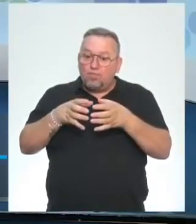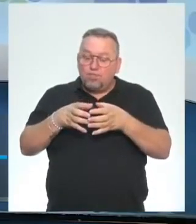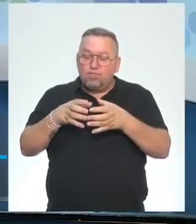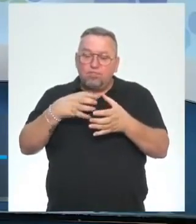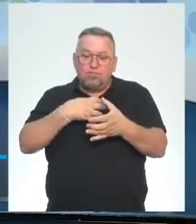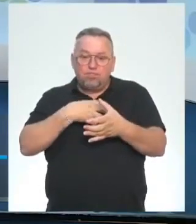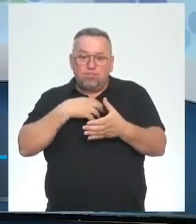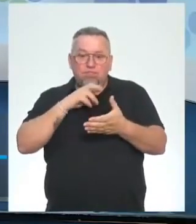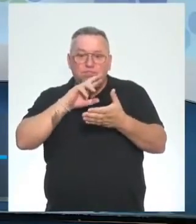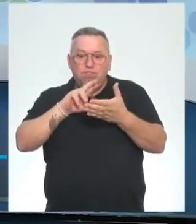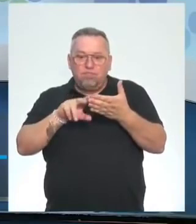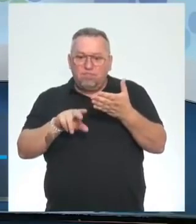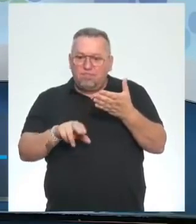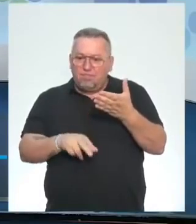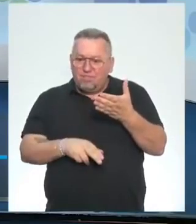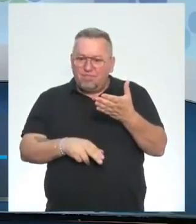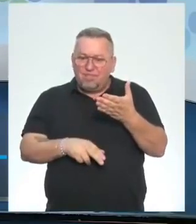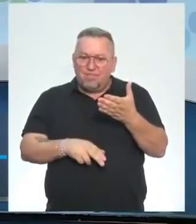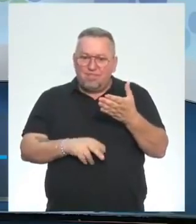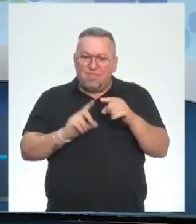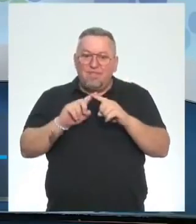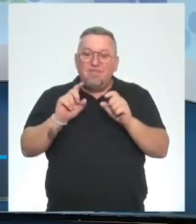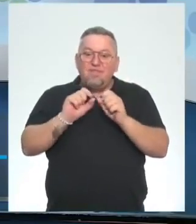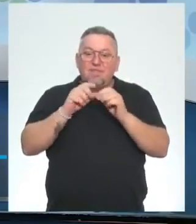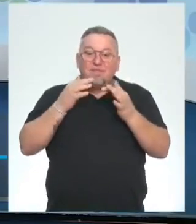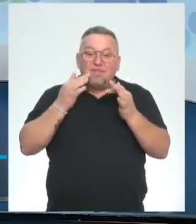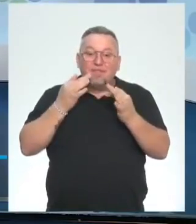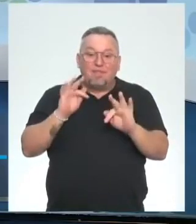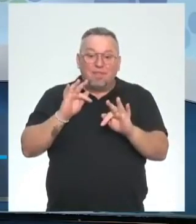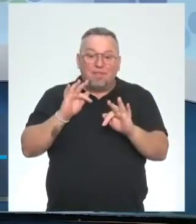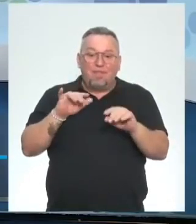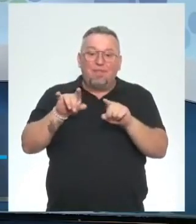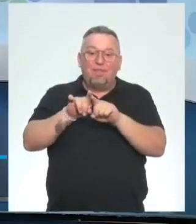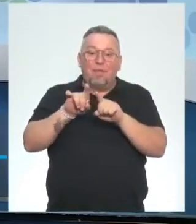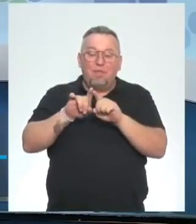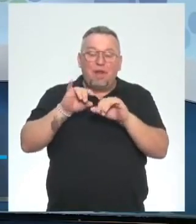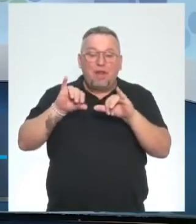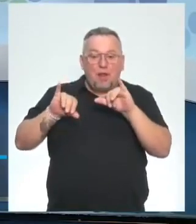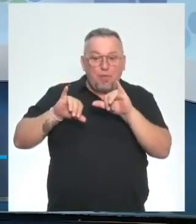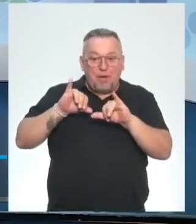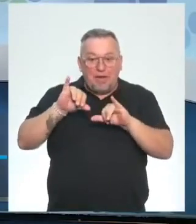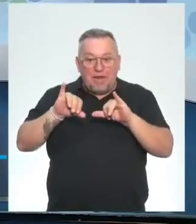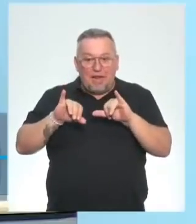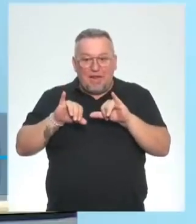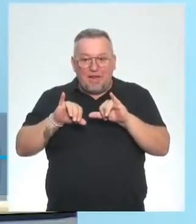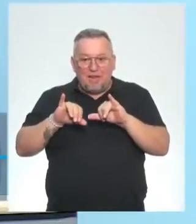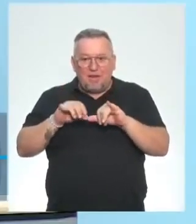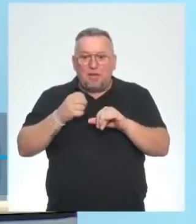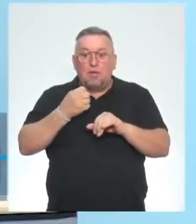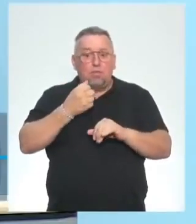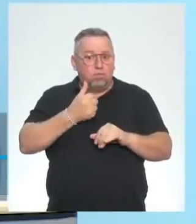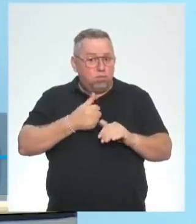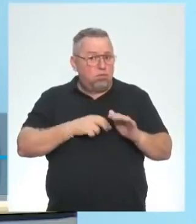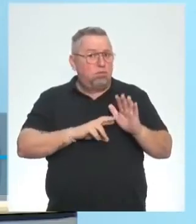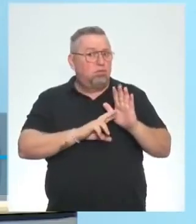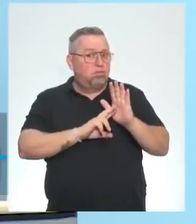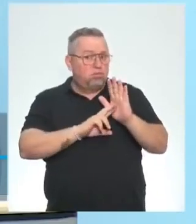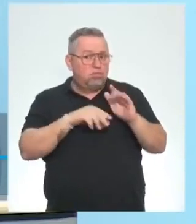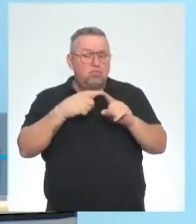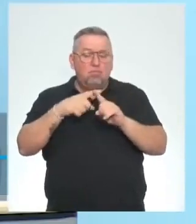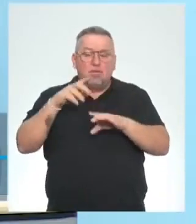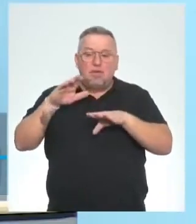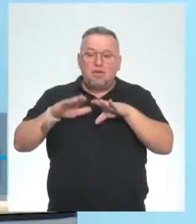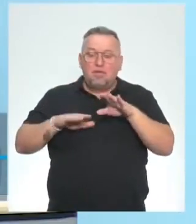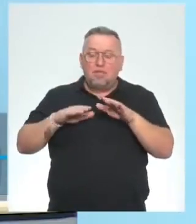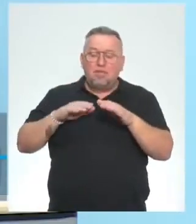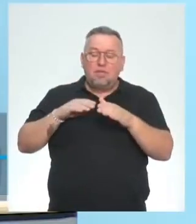né? Bacana. Tem toda uma relação aí física, digamos assim, química que envolve. Eu achei uma boa representação, porque normalmente as pessoas confundem,